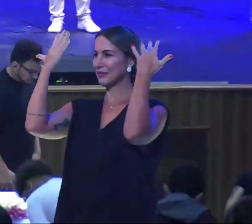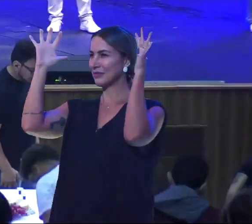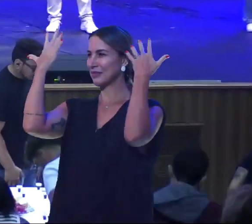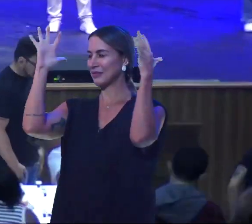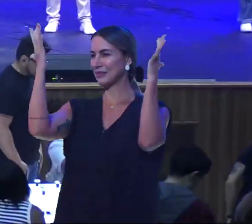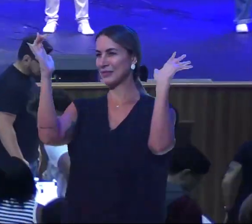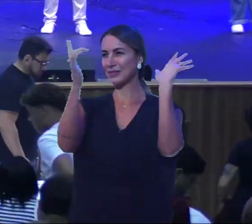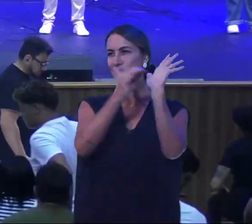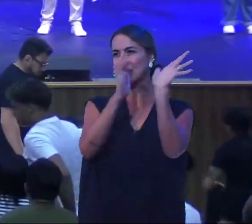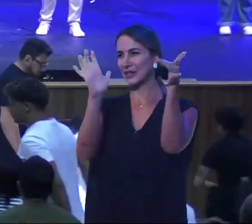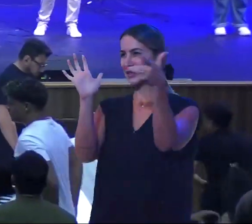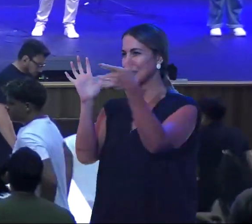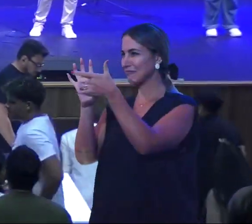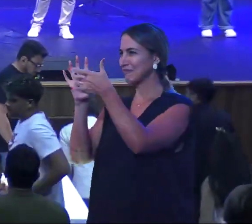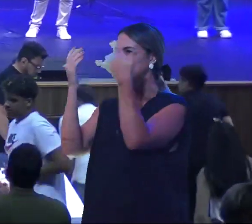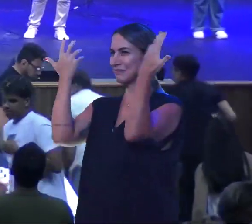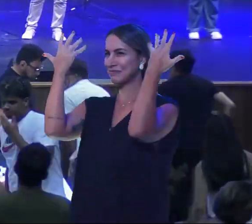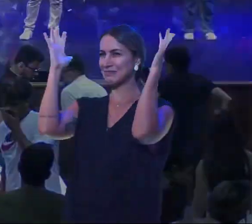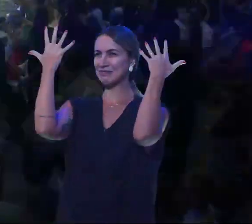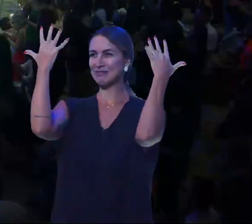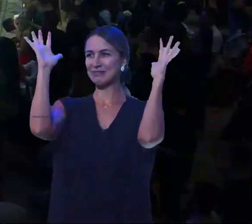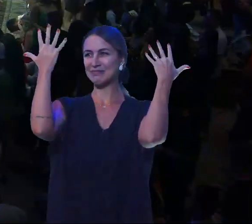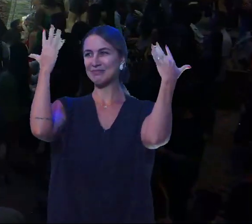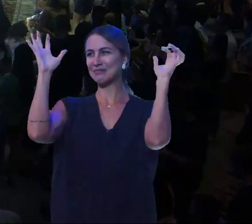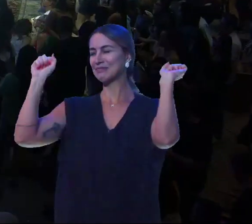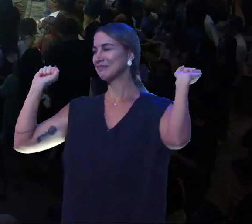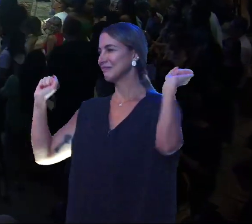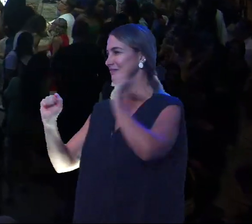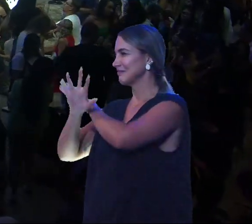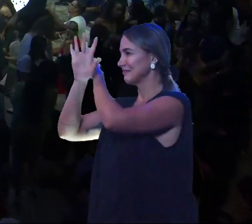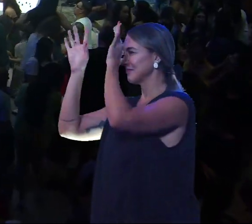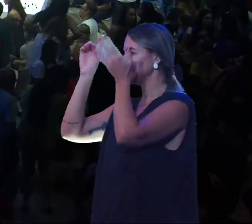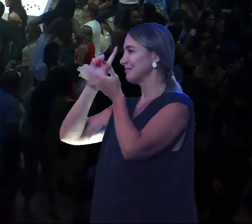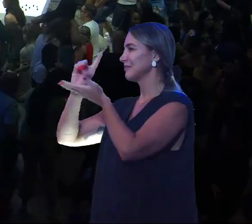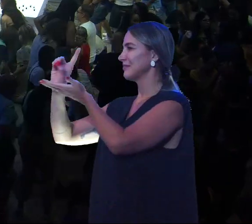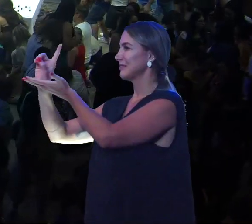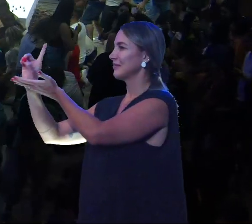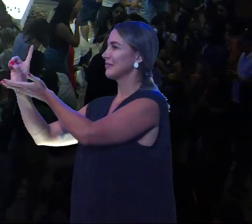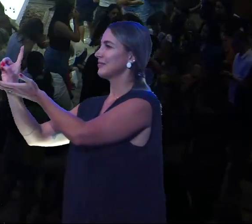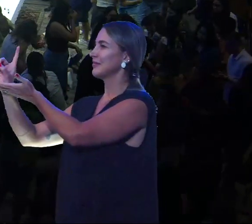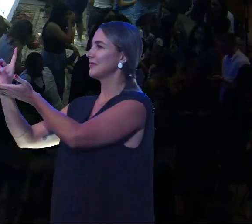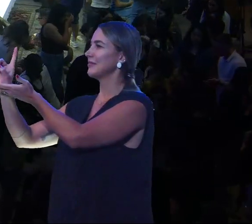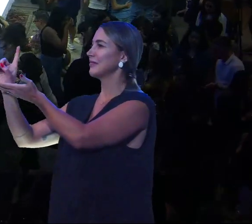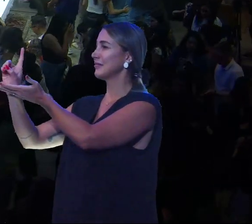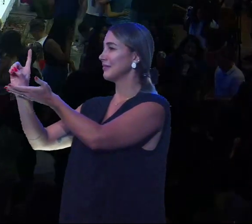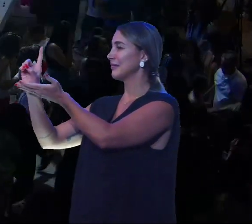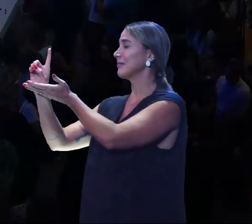onde você está. Glória a Deus.